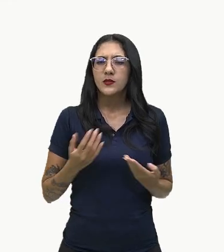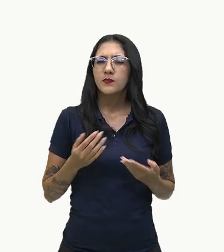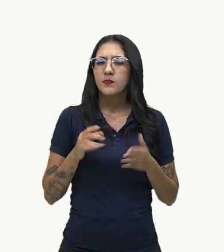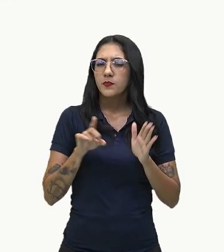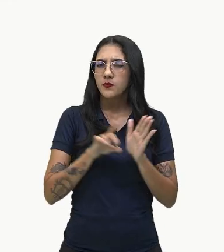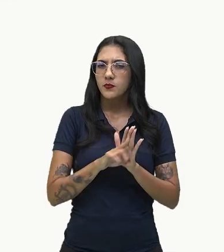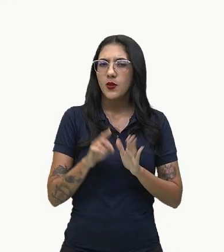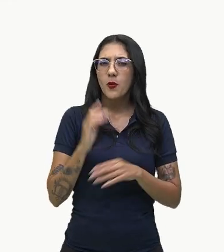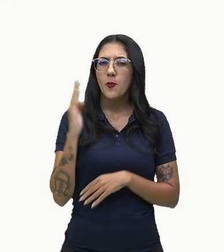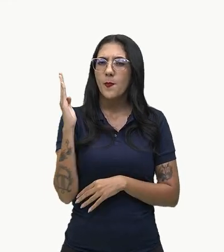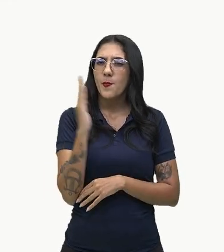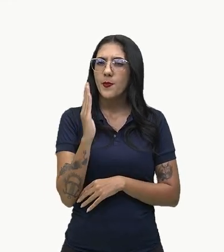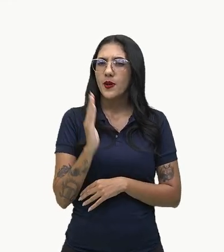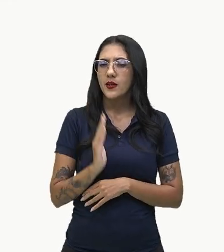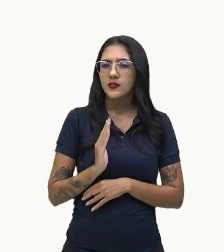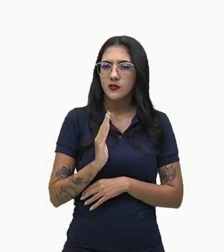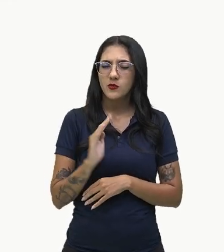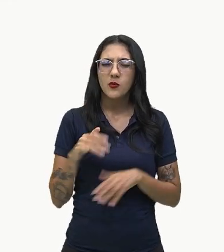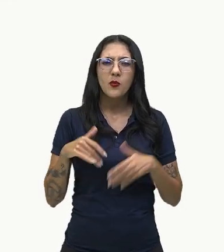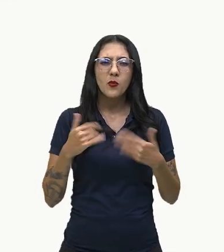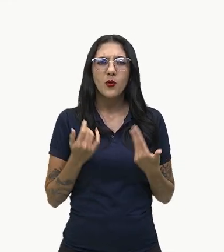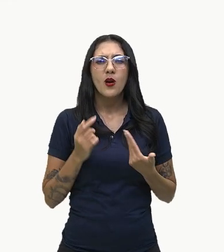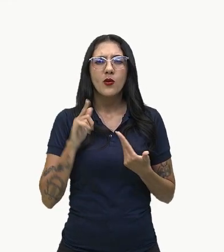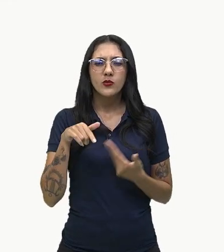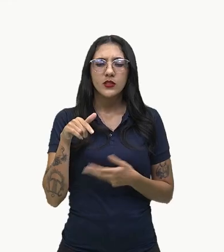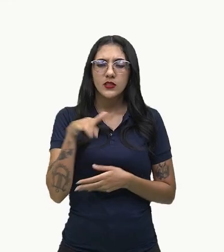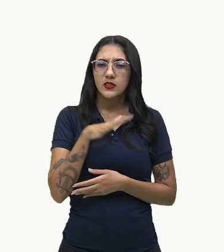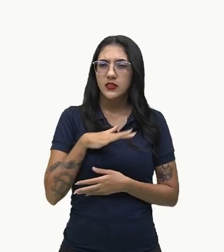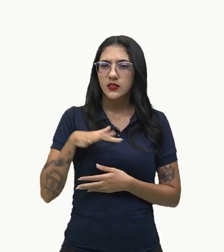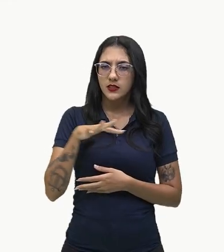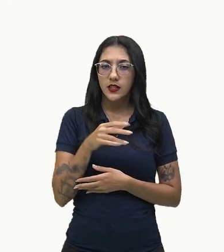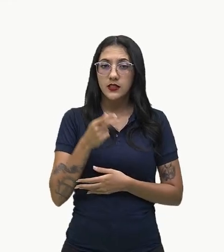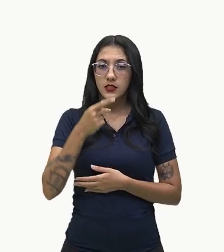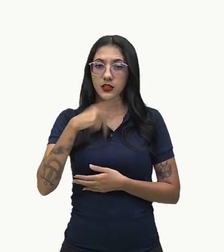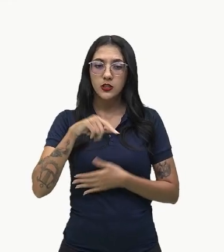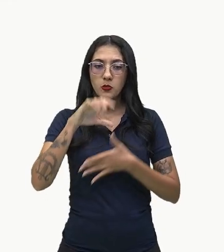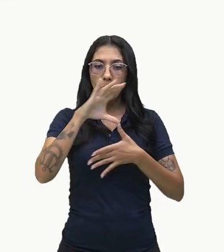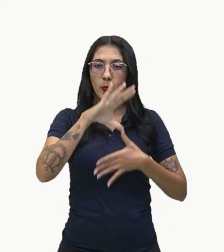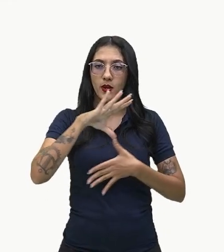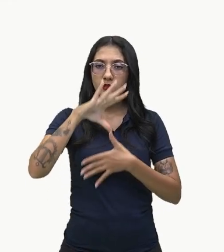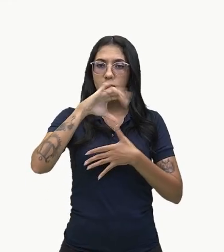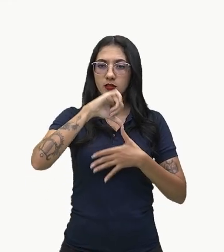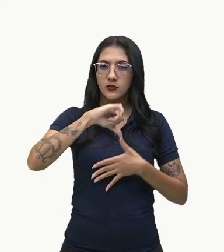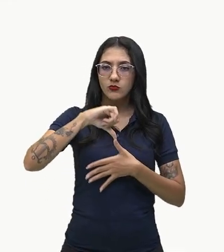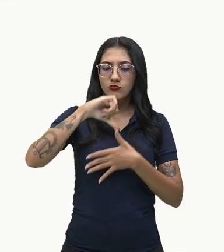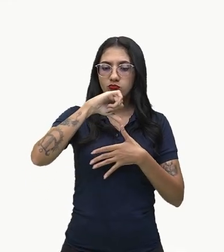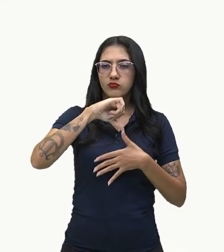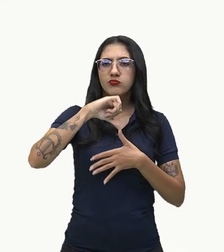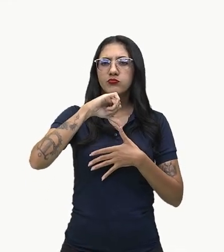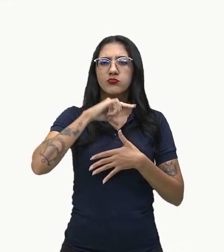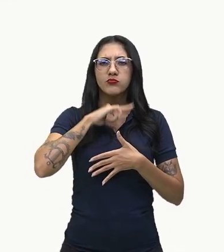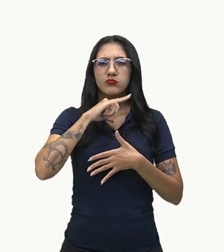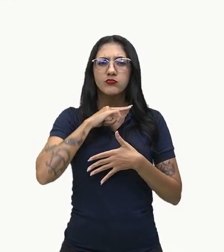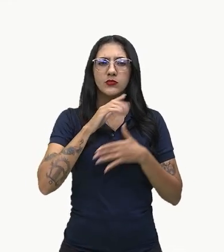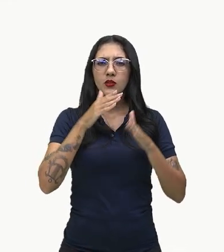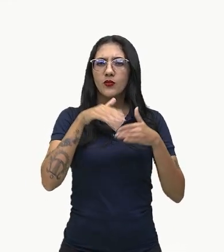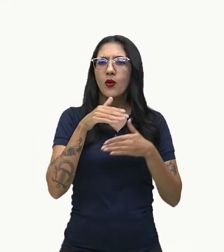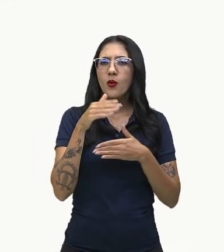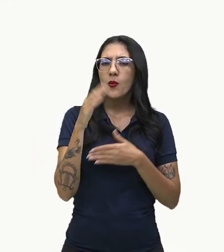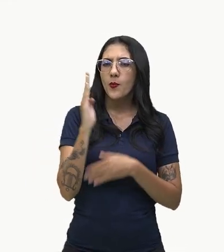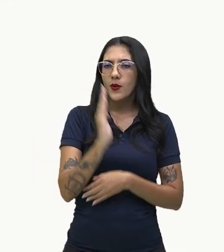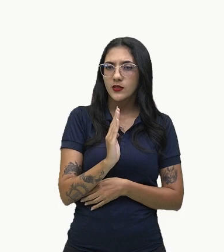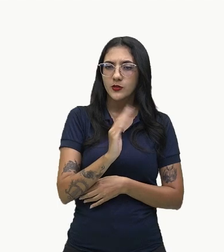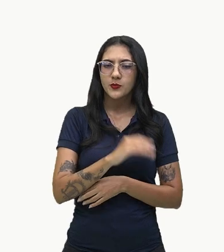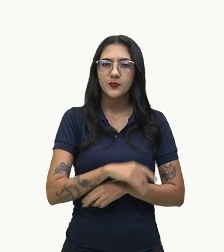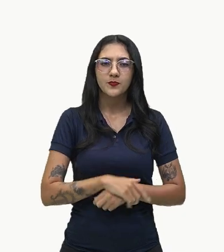em quais desses hemisférios o nosso território está localizado? Observem aí, o